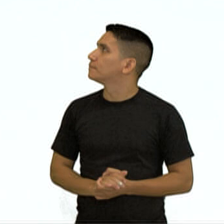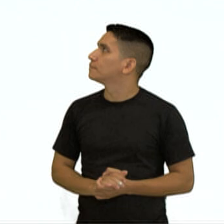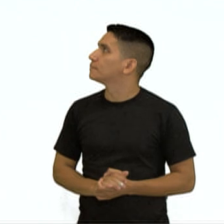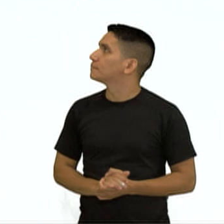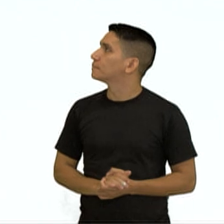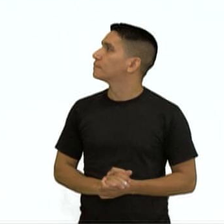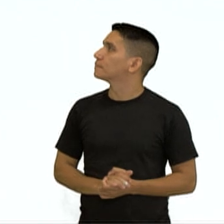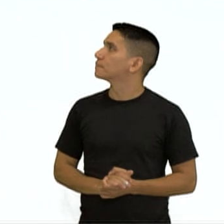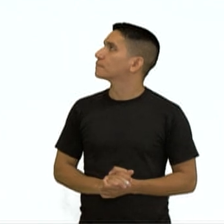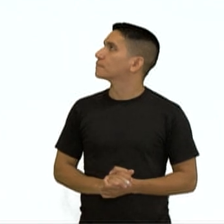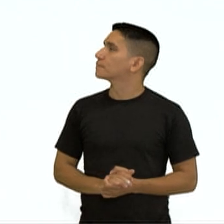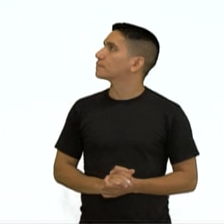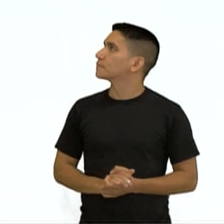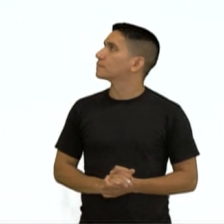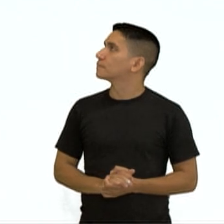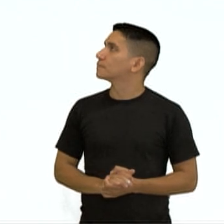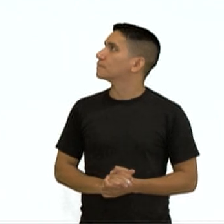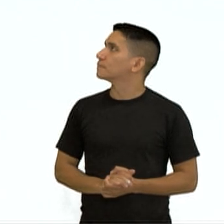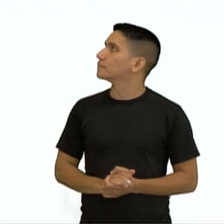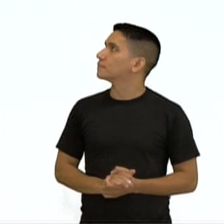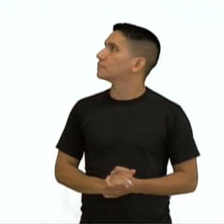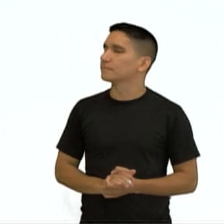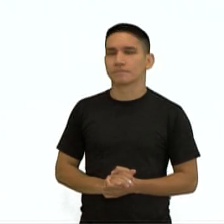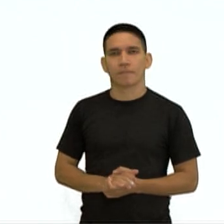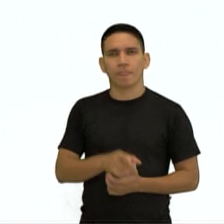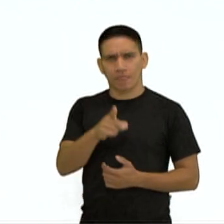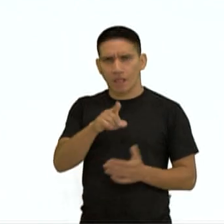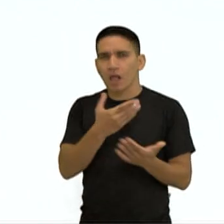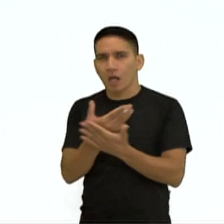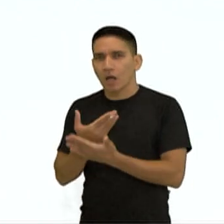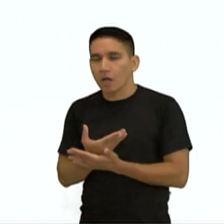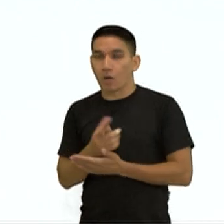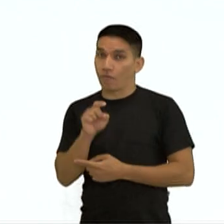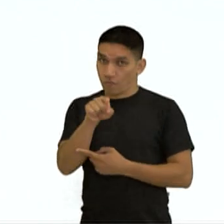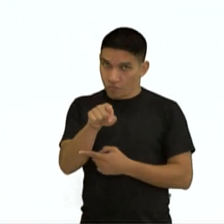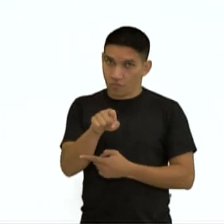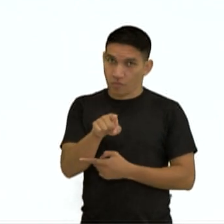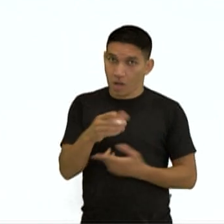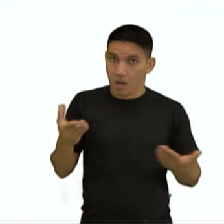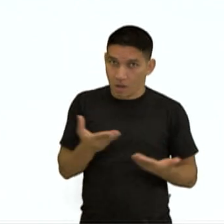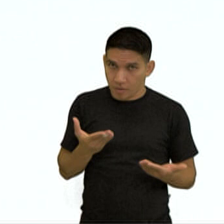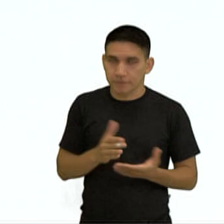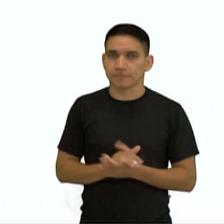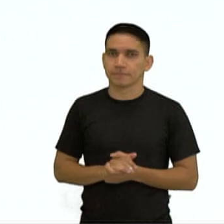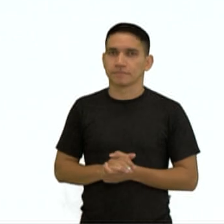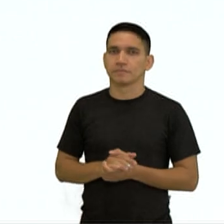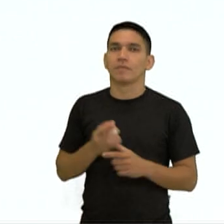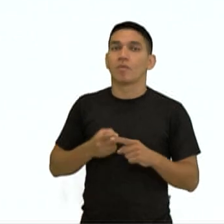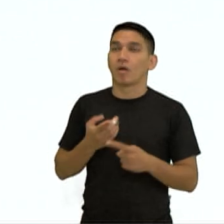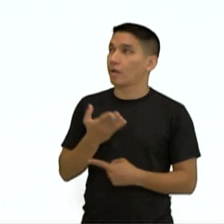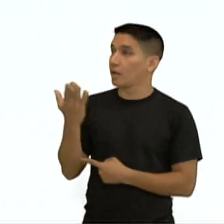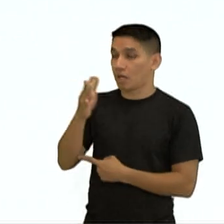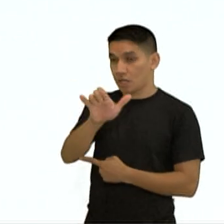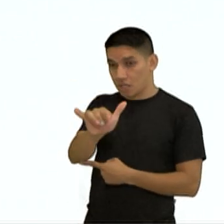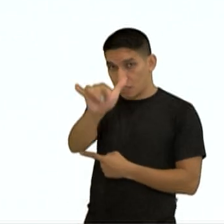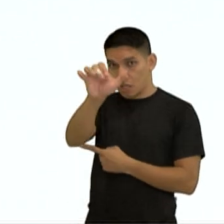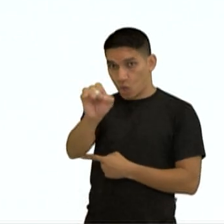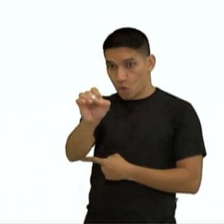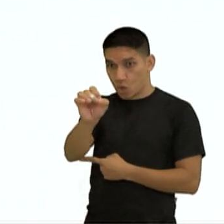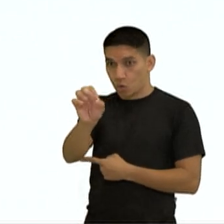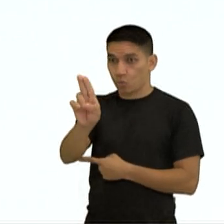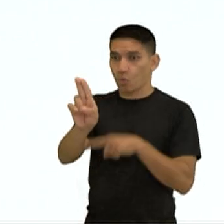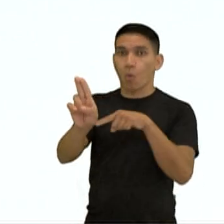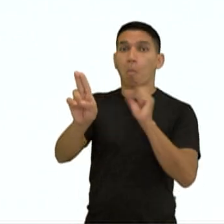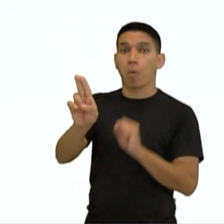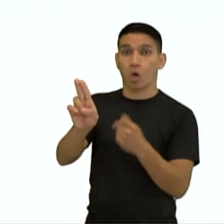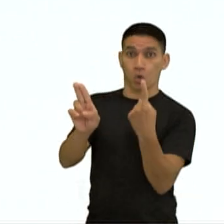for the exam tomorrow? Você está ou vocês estão, né? Porque aqui lembrando que you pode ser tanto no singular